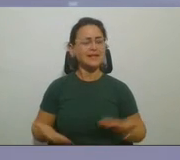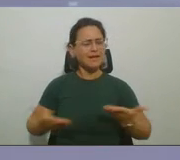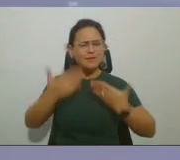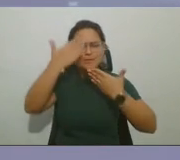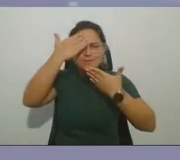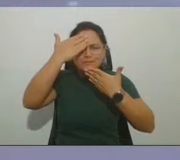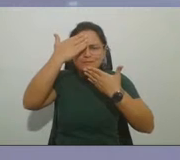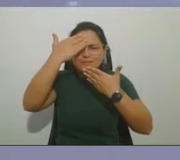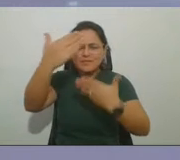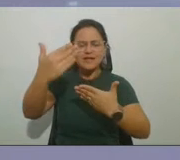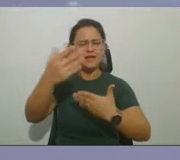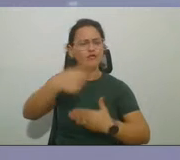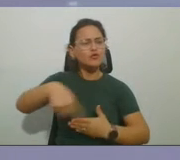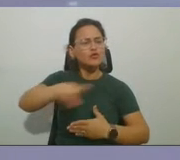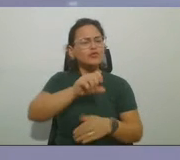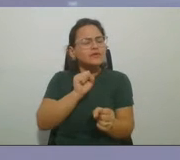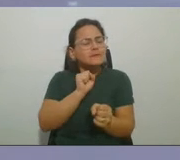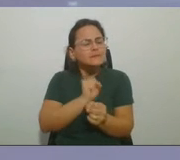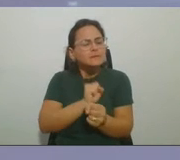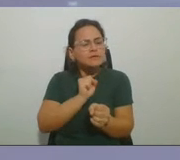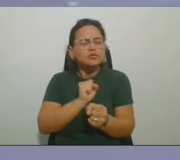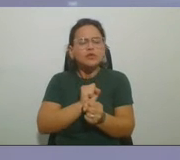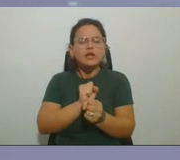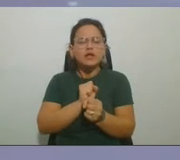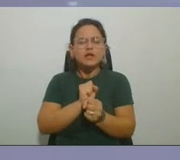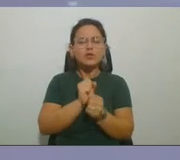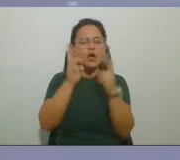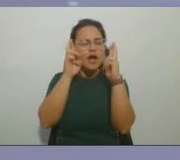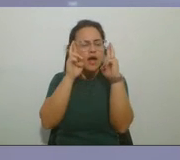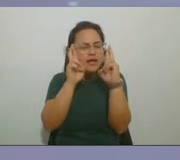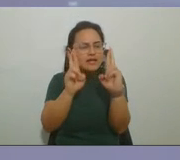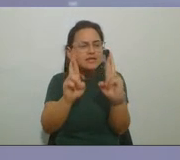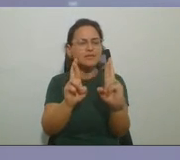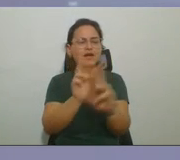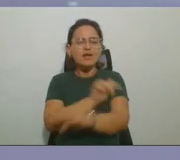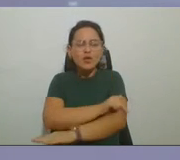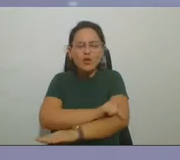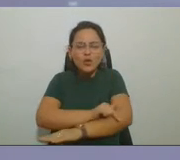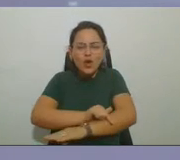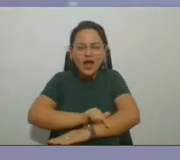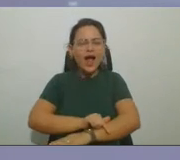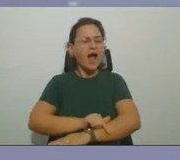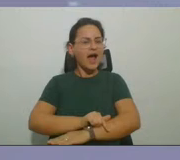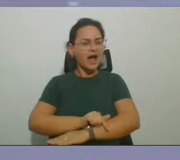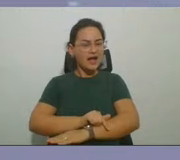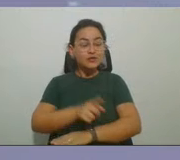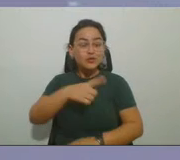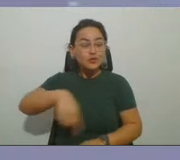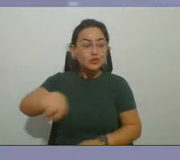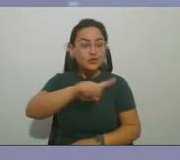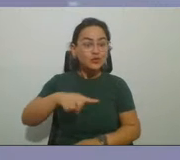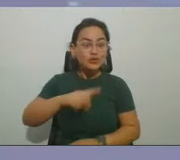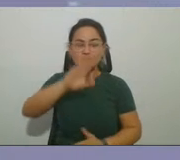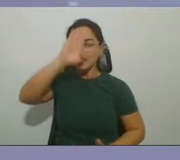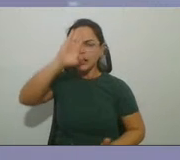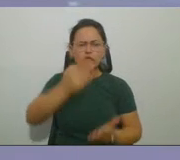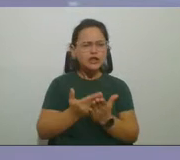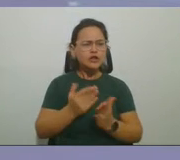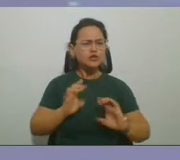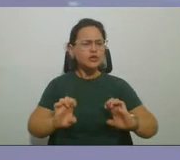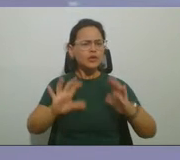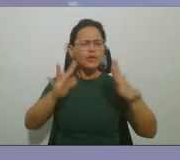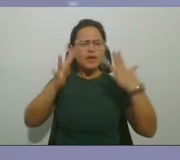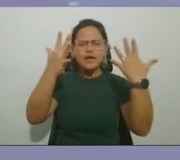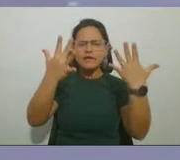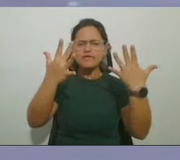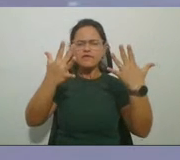pela espera respeitosa de vocês, por acreditarem na excelência deste evento e na